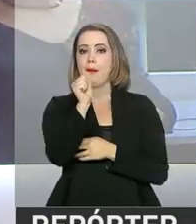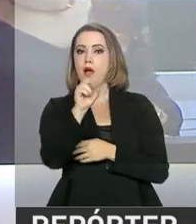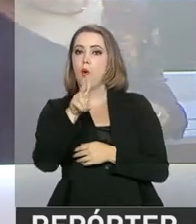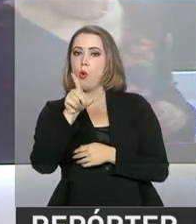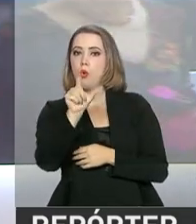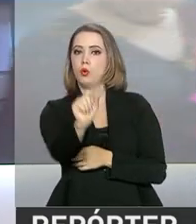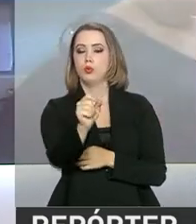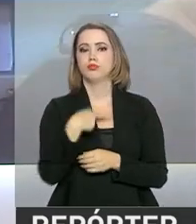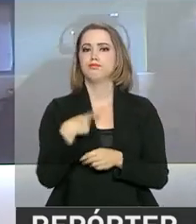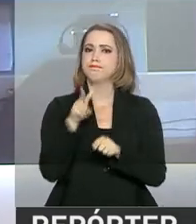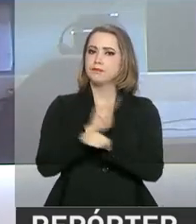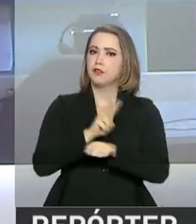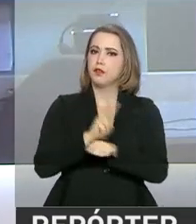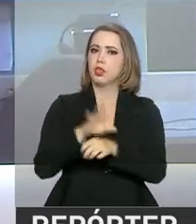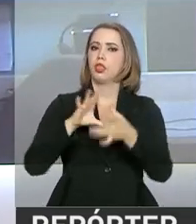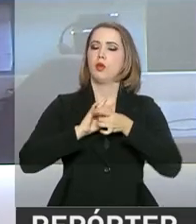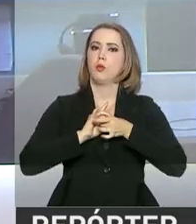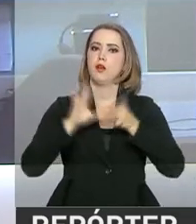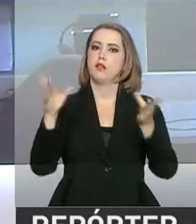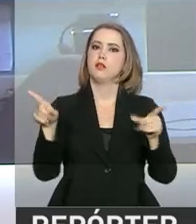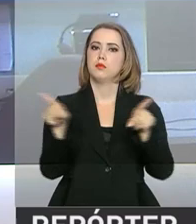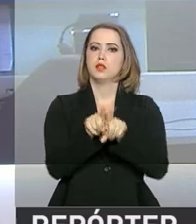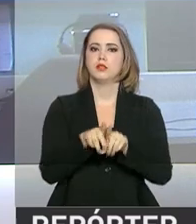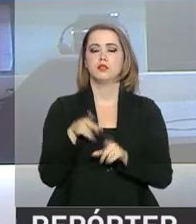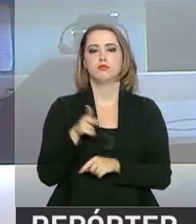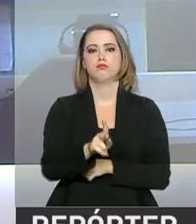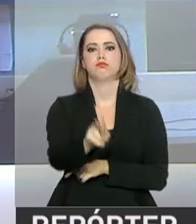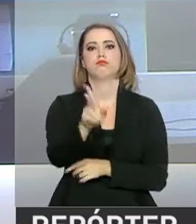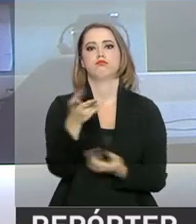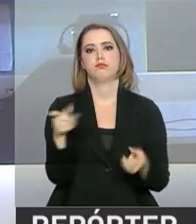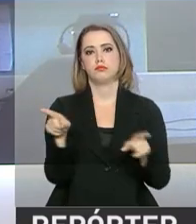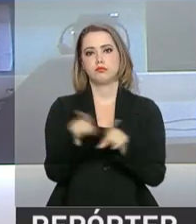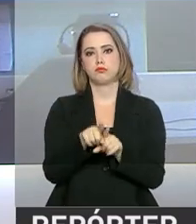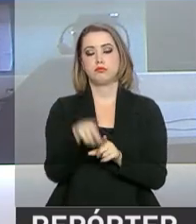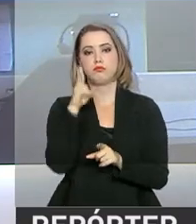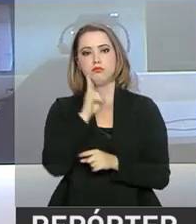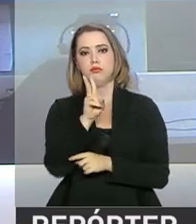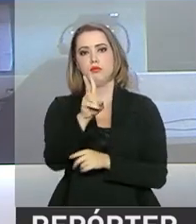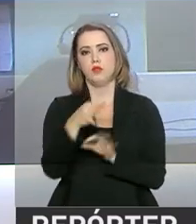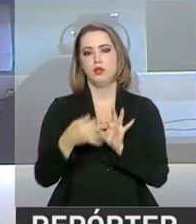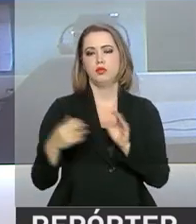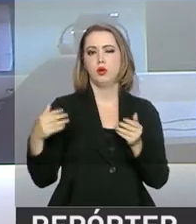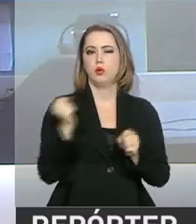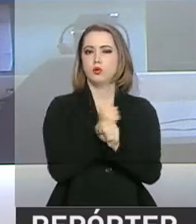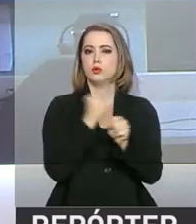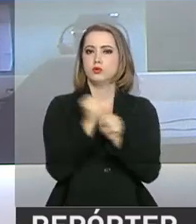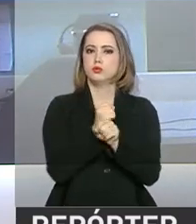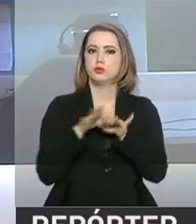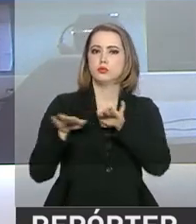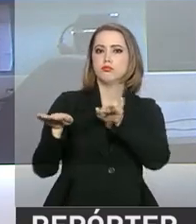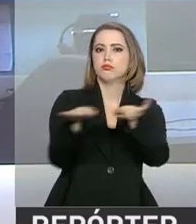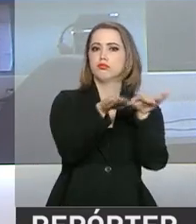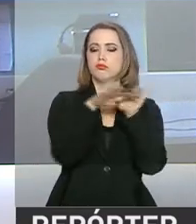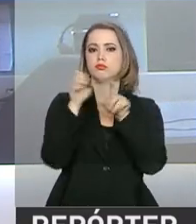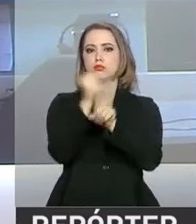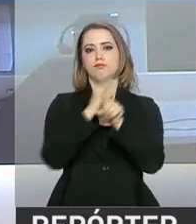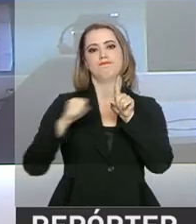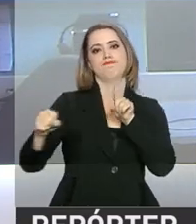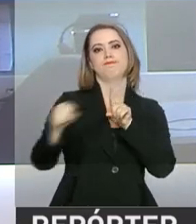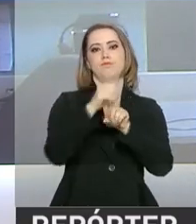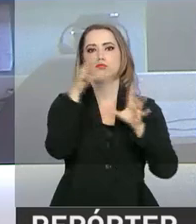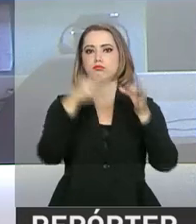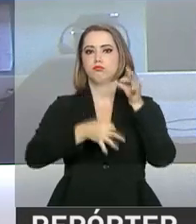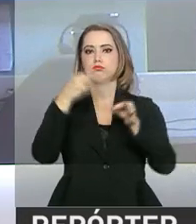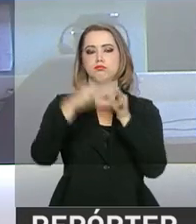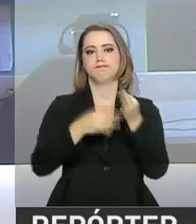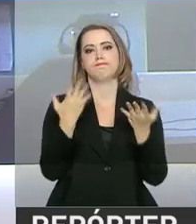um defensor da liberdade e sempre teve como norte a construção de uma sociedade justa e igualitária. Pelo Twitter, o